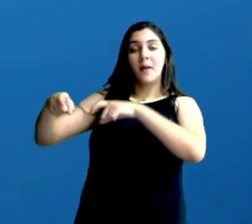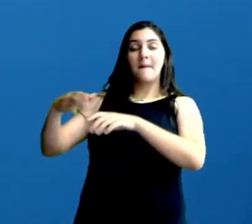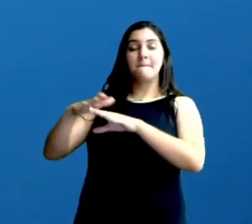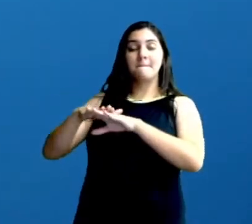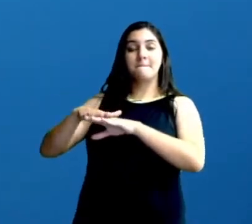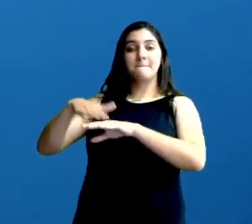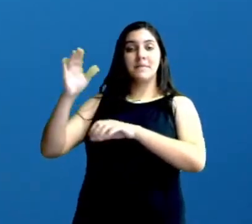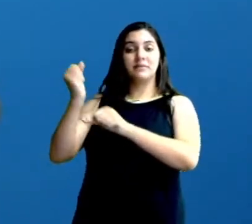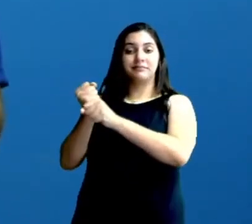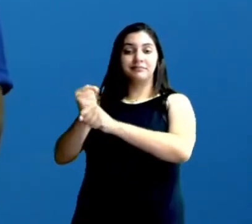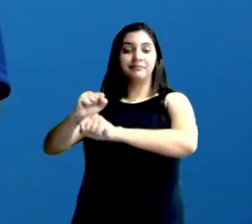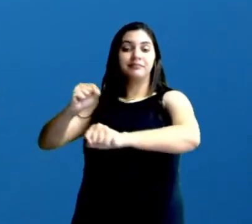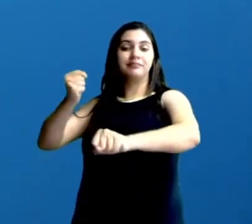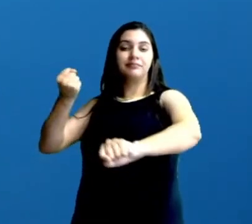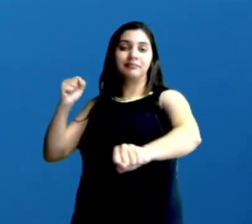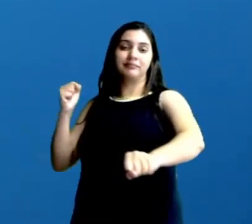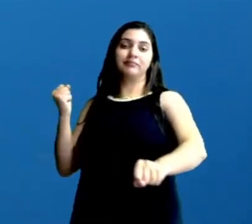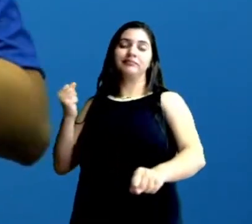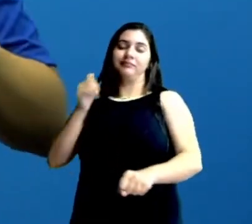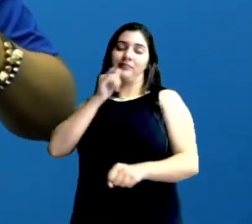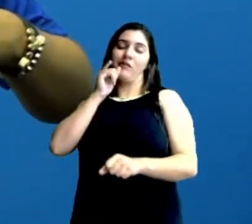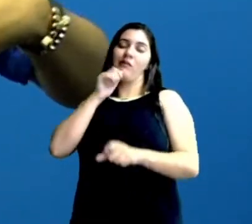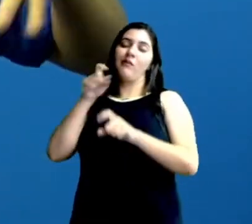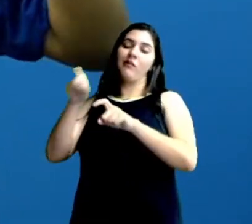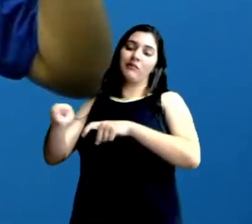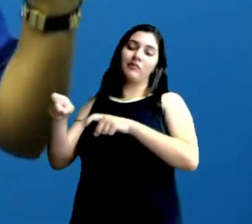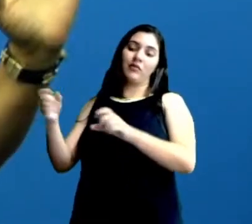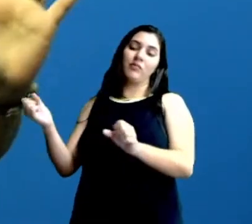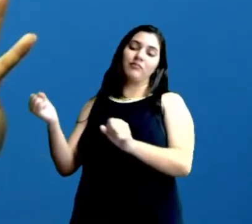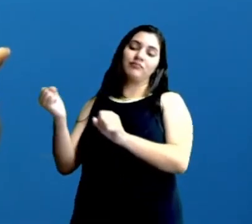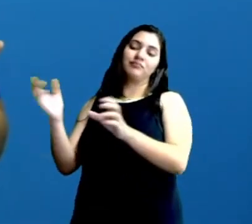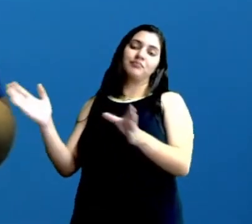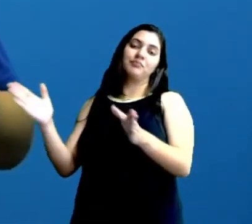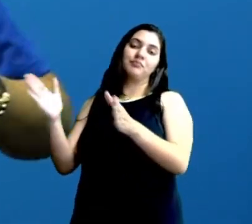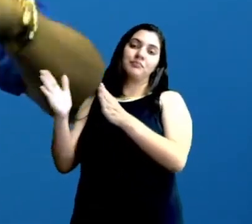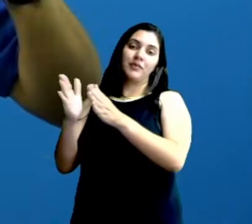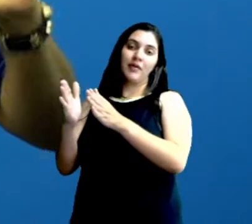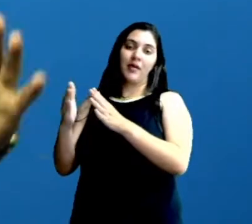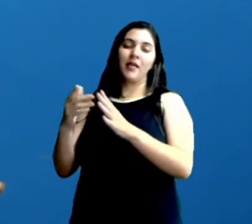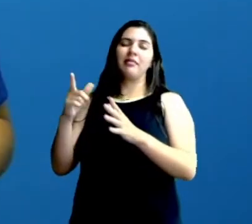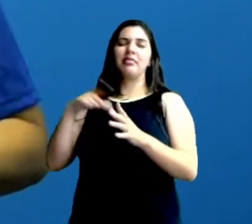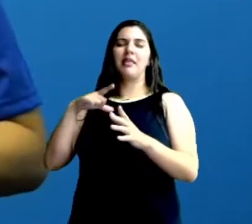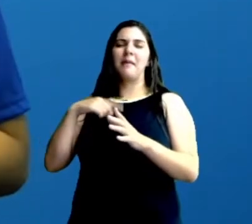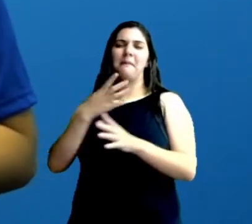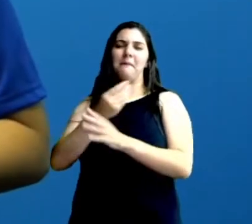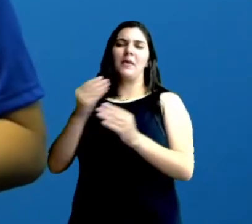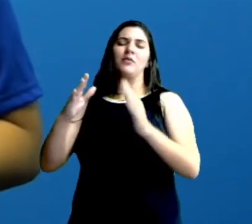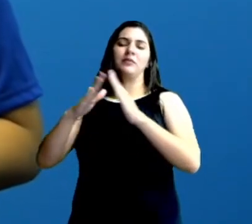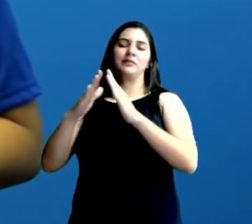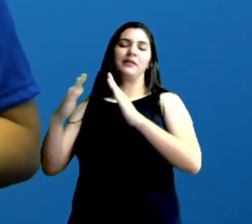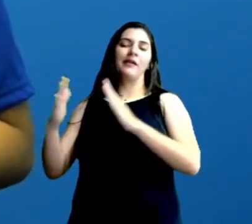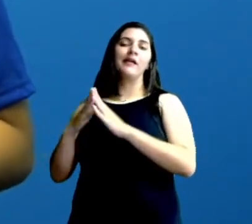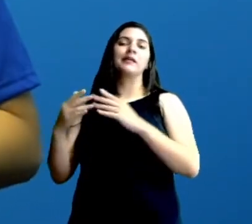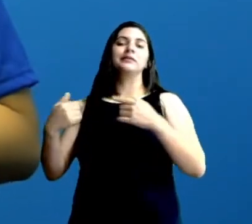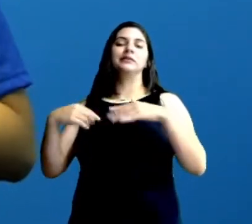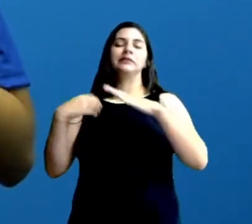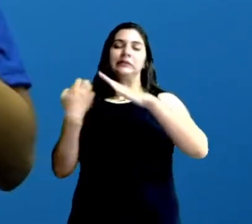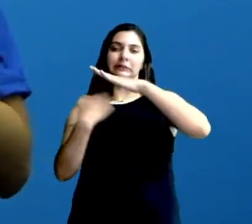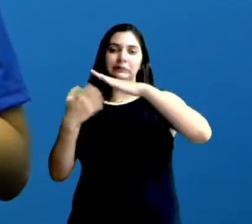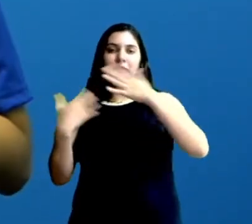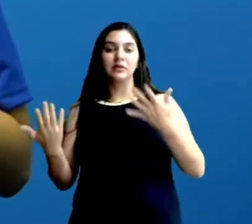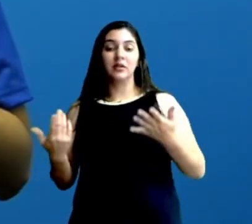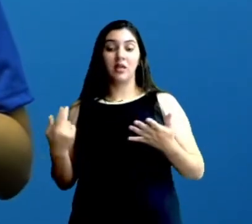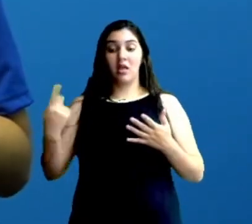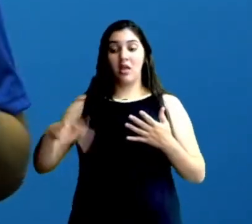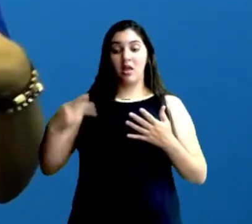hoje. Hoje a maioria da zona rural é bem pequenininha, tem muitas casas, né? Tudo muito industrializado. Então, essa